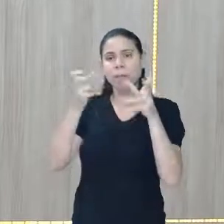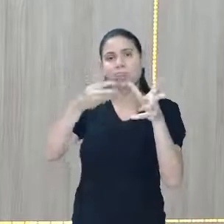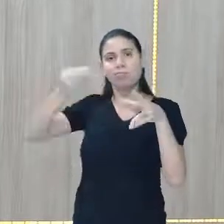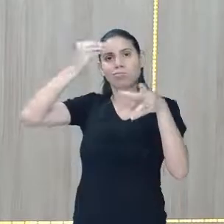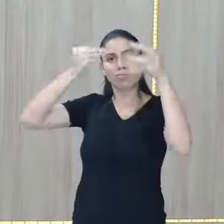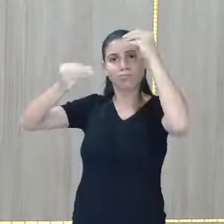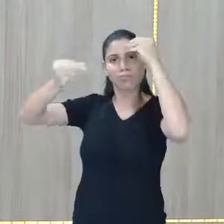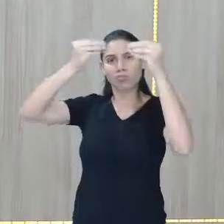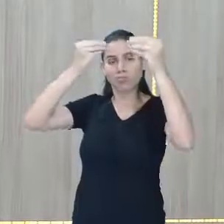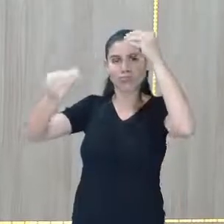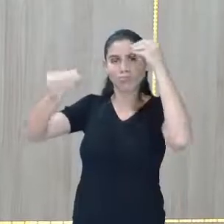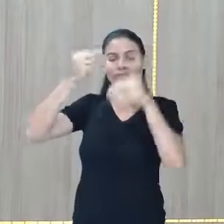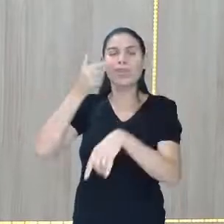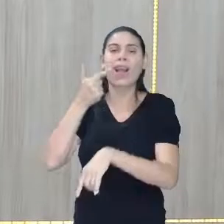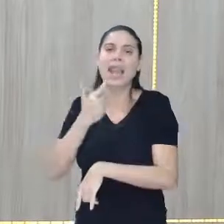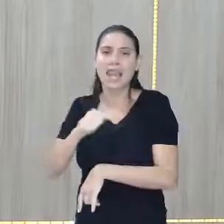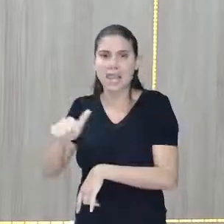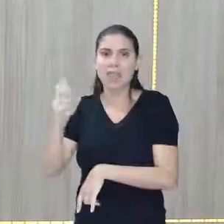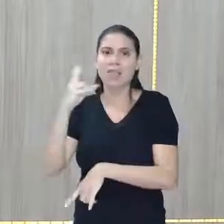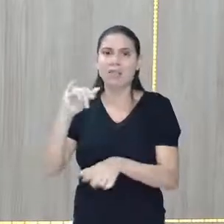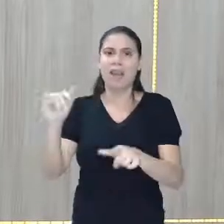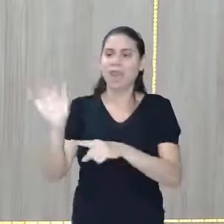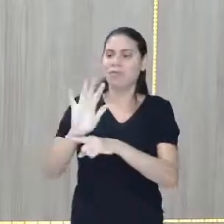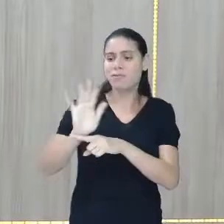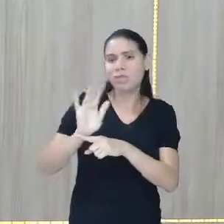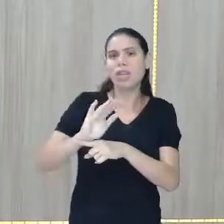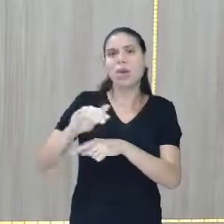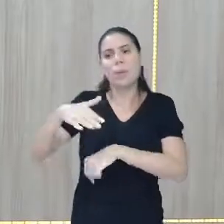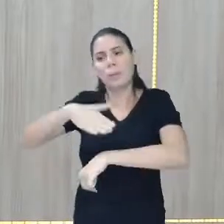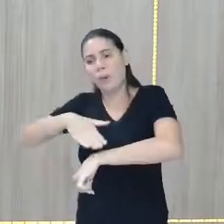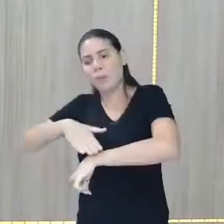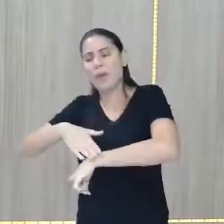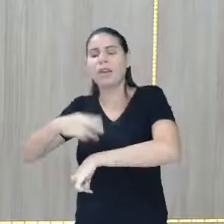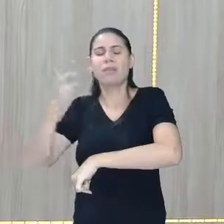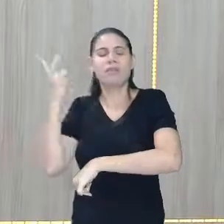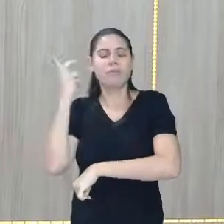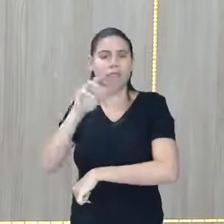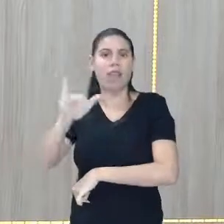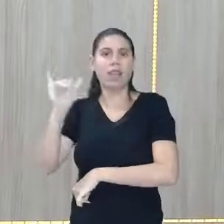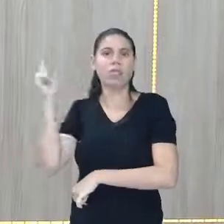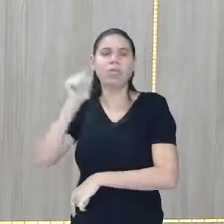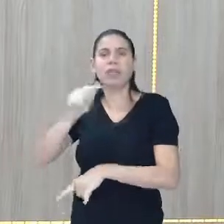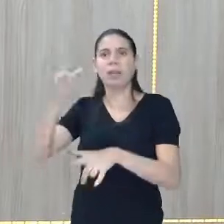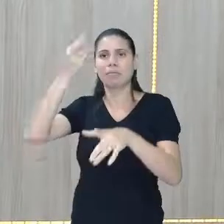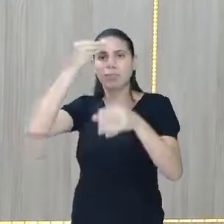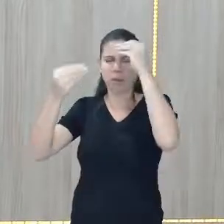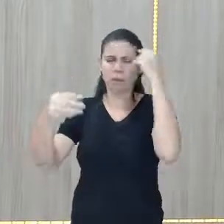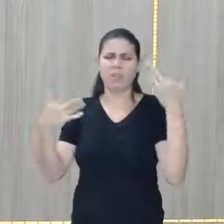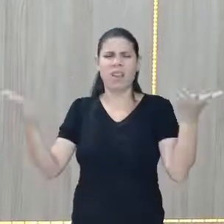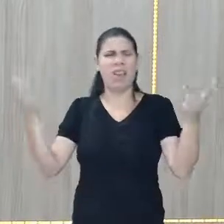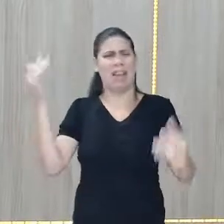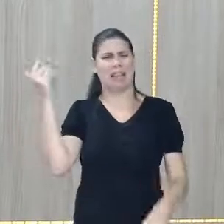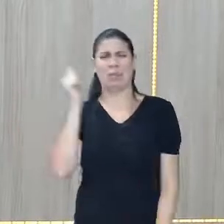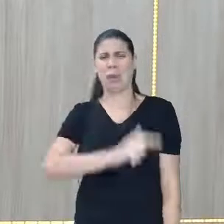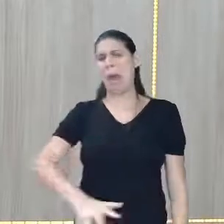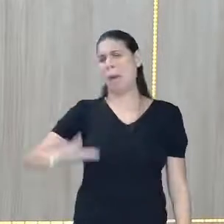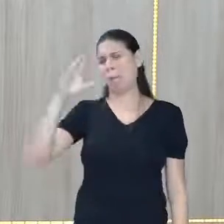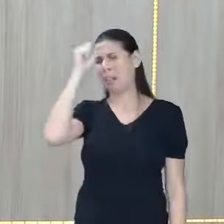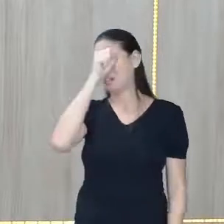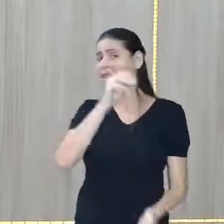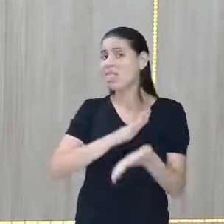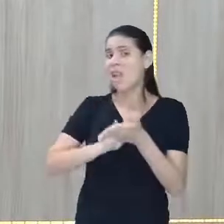conhecimento daquela língua, daquele filme, daquelas situações para o seu inglês. Por mais que você diga, eu não aprendi nada, mas as